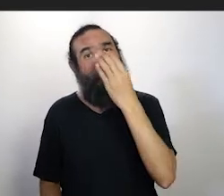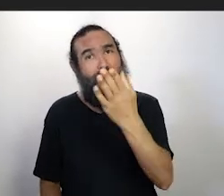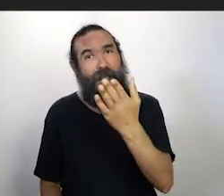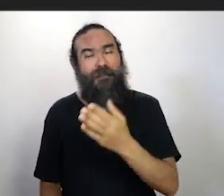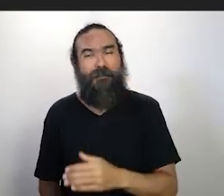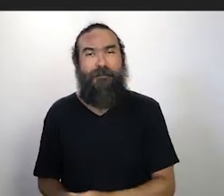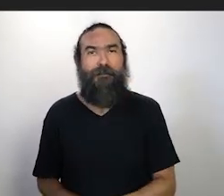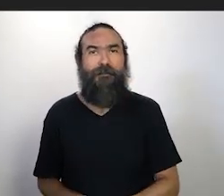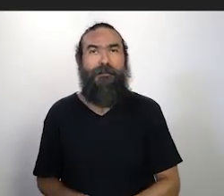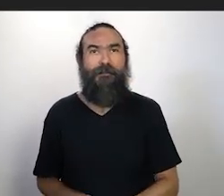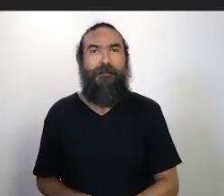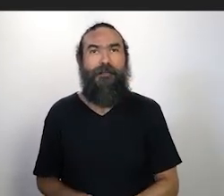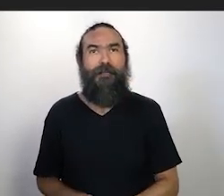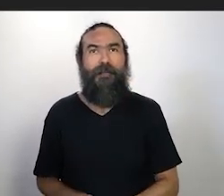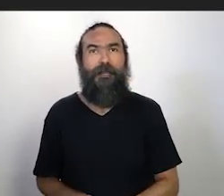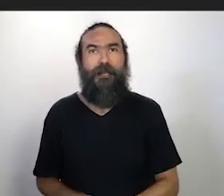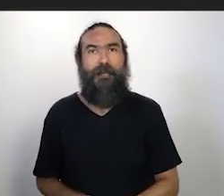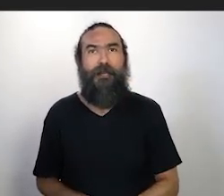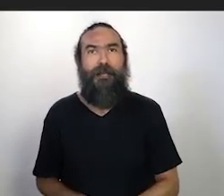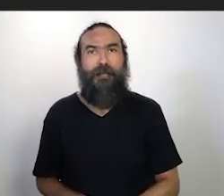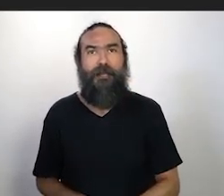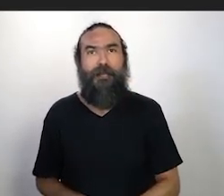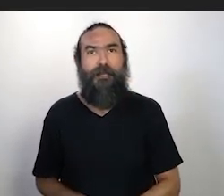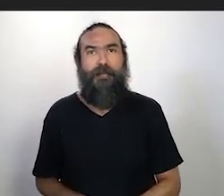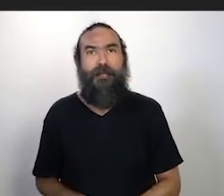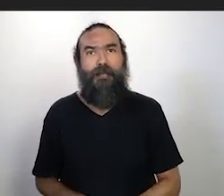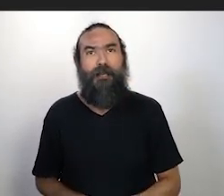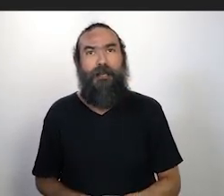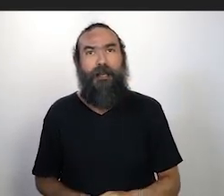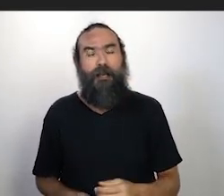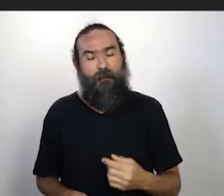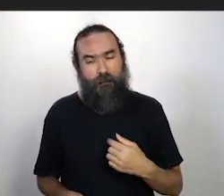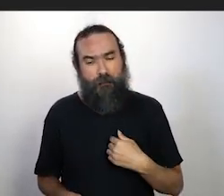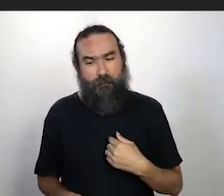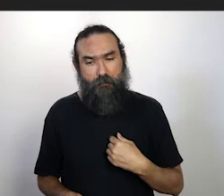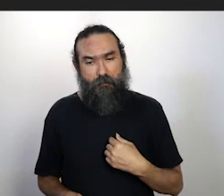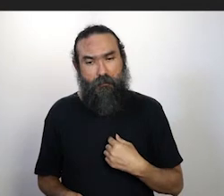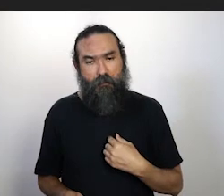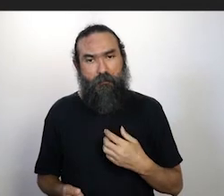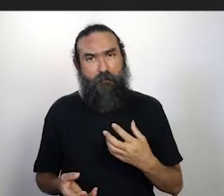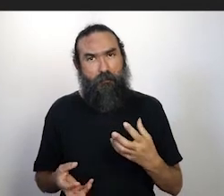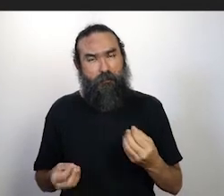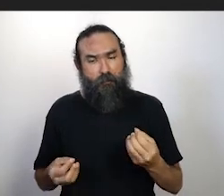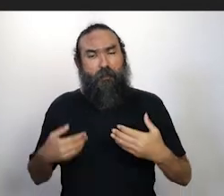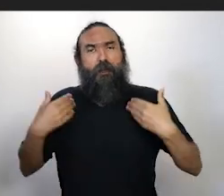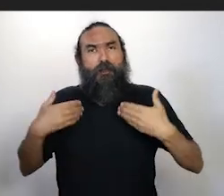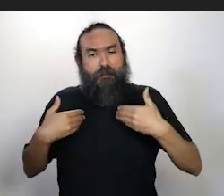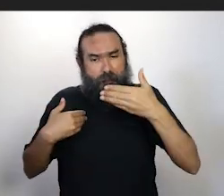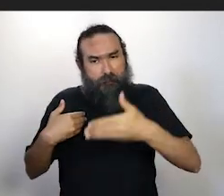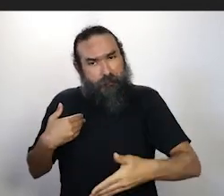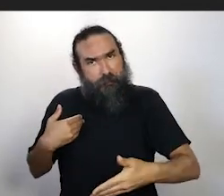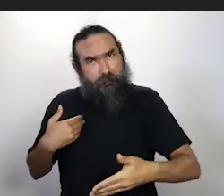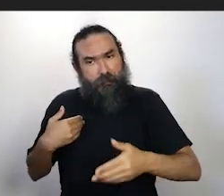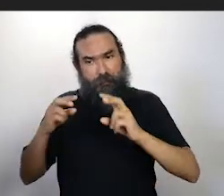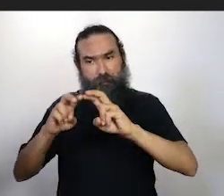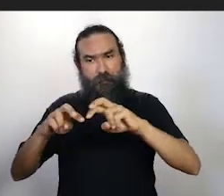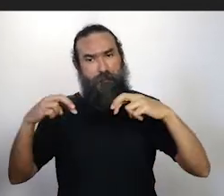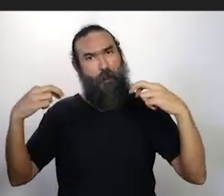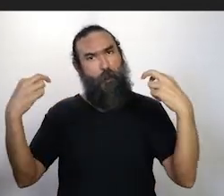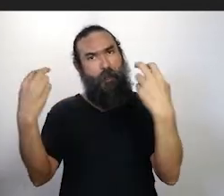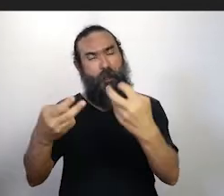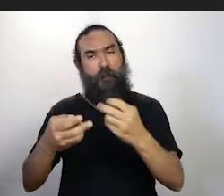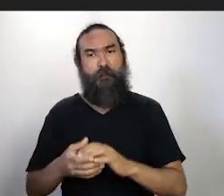Tudo bem? Muito prazer. É uma grande honra participar dessa mesa, né, ouvir